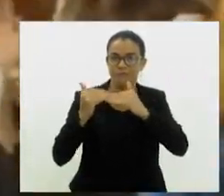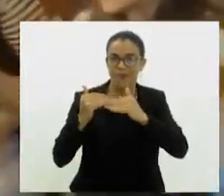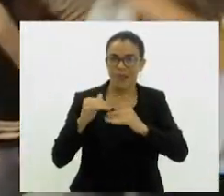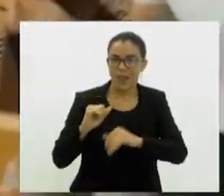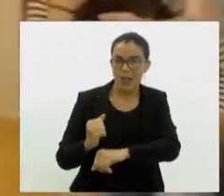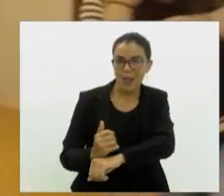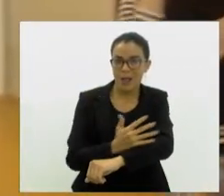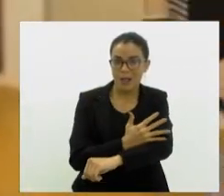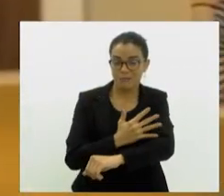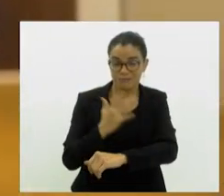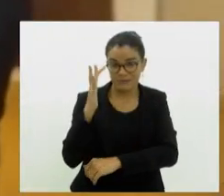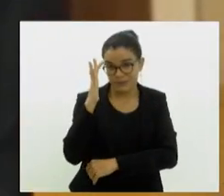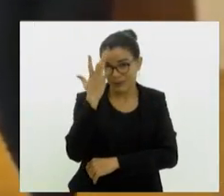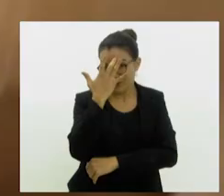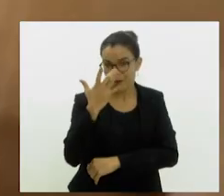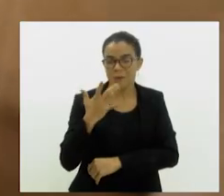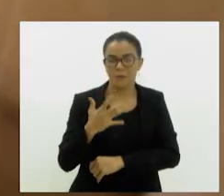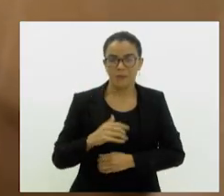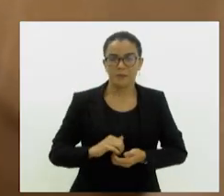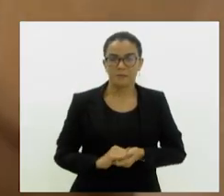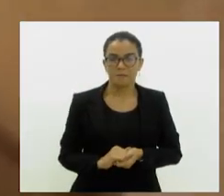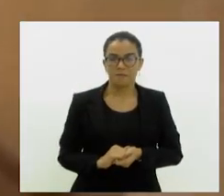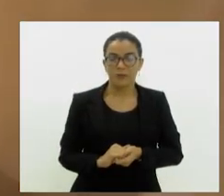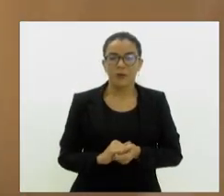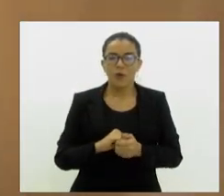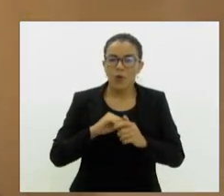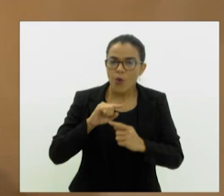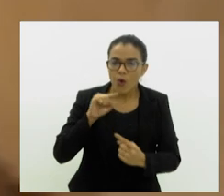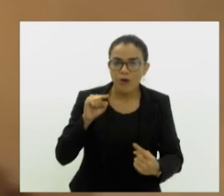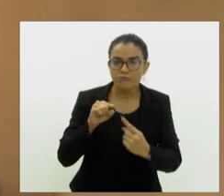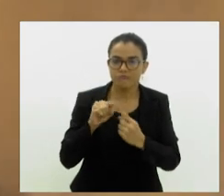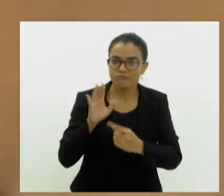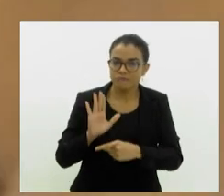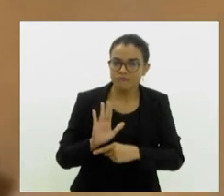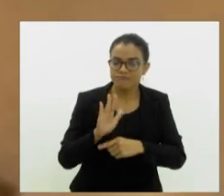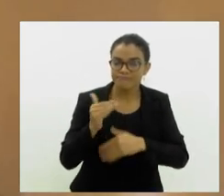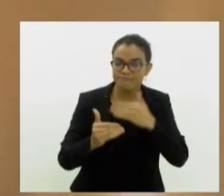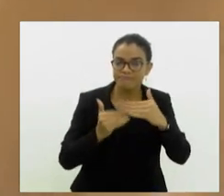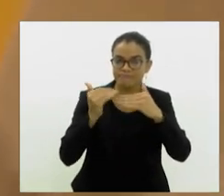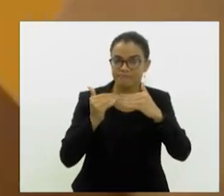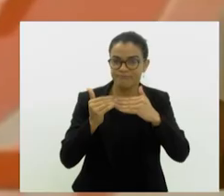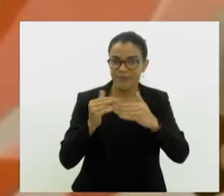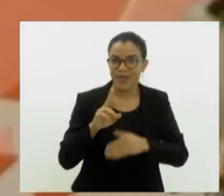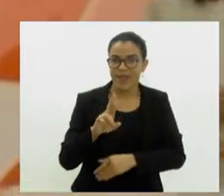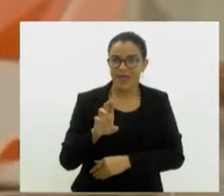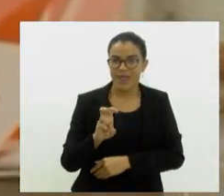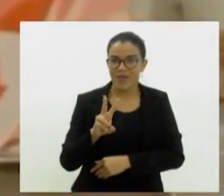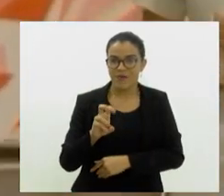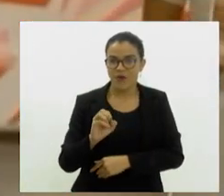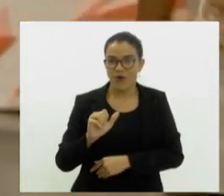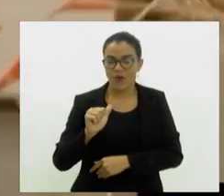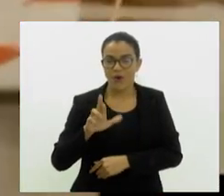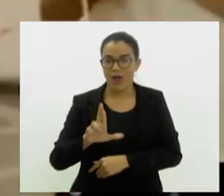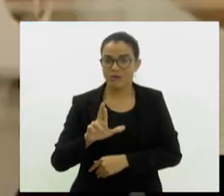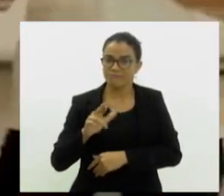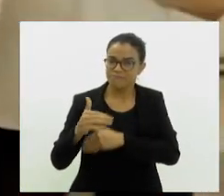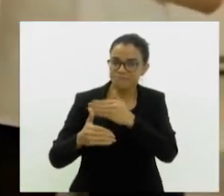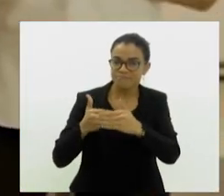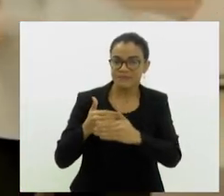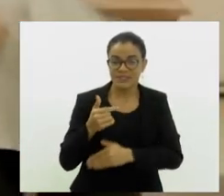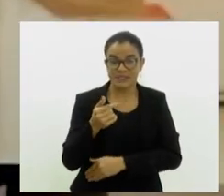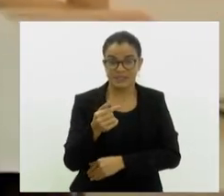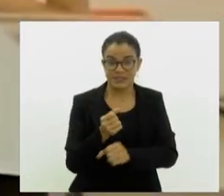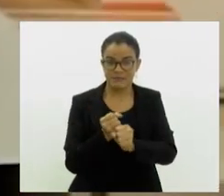emocional e saúde mental dos estudantes. Visando contribuir neste sentido, o Instituto Revoar vem apostando nos últimos 7 anos